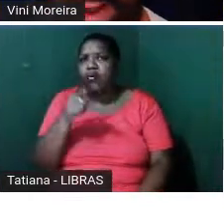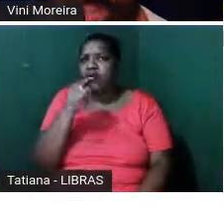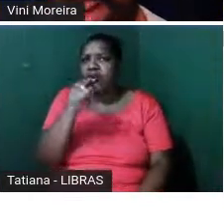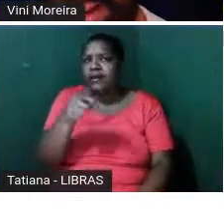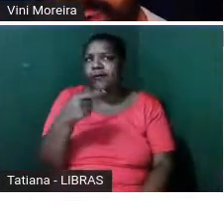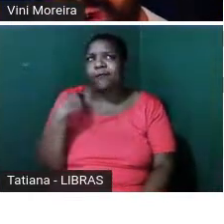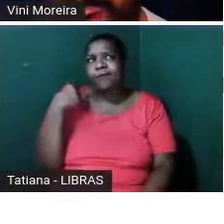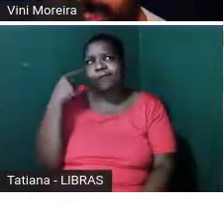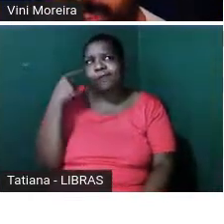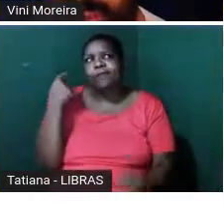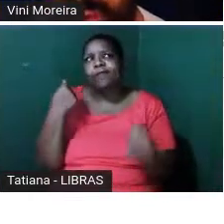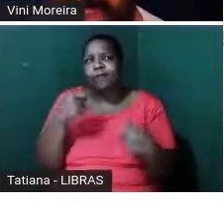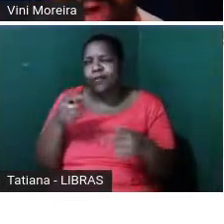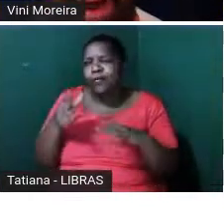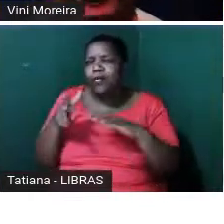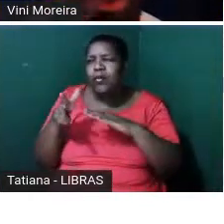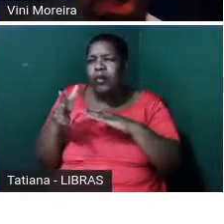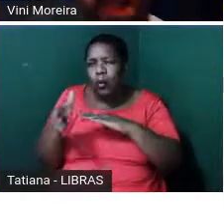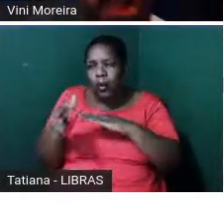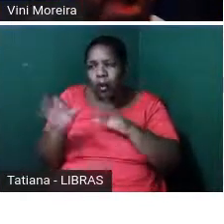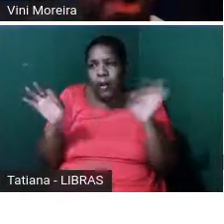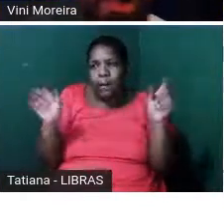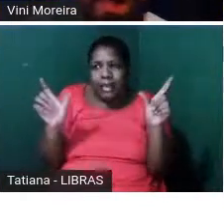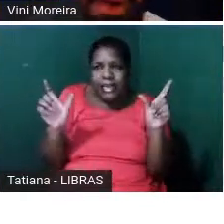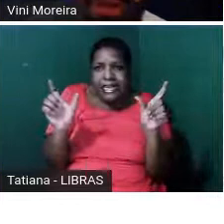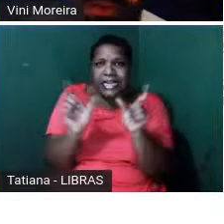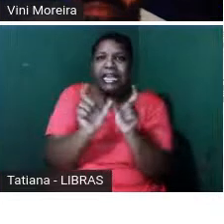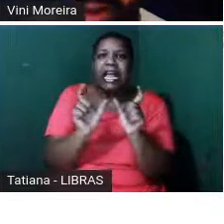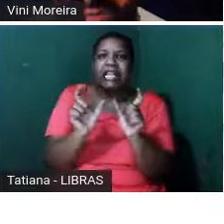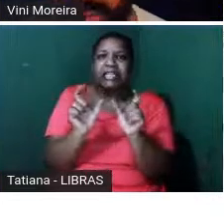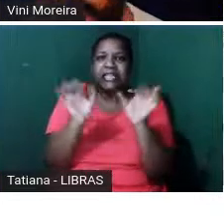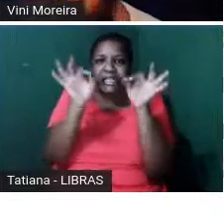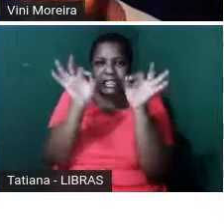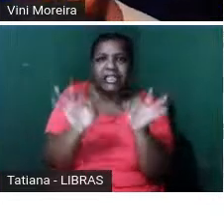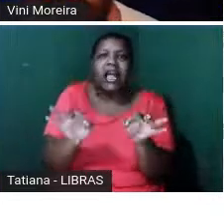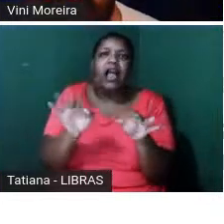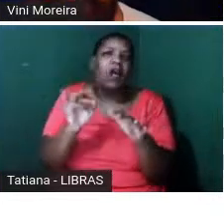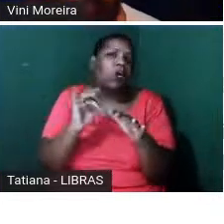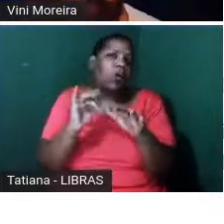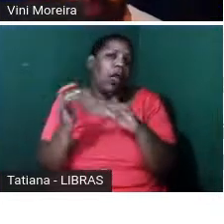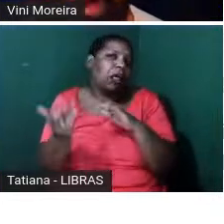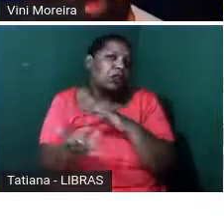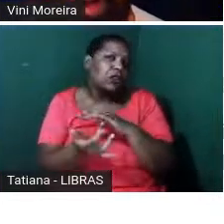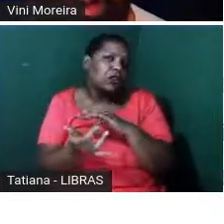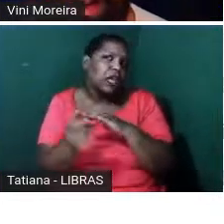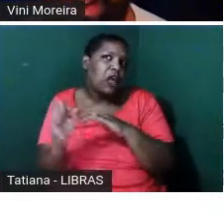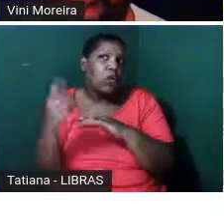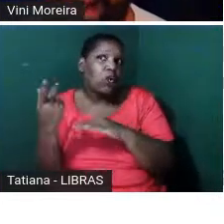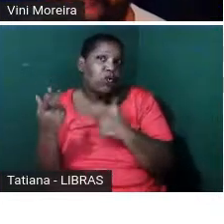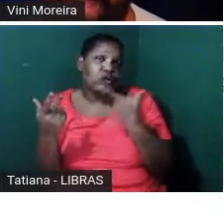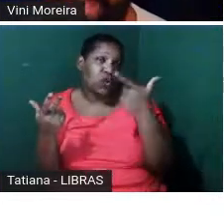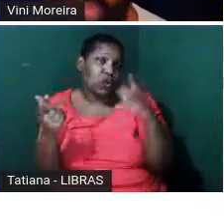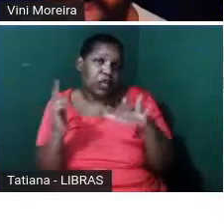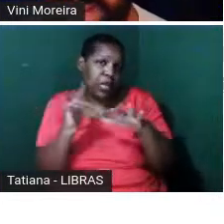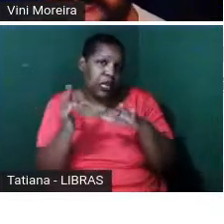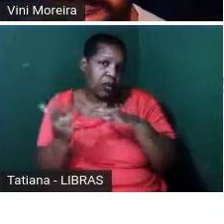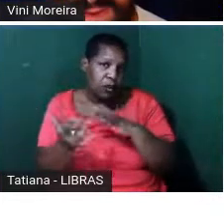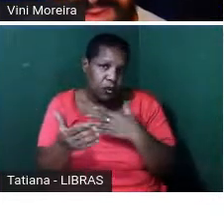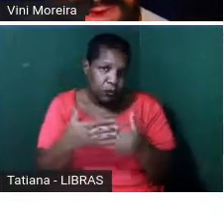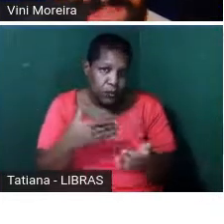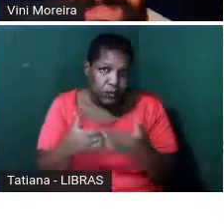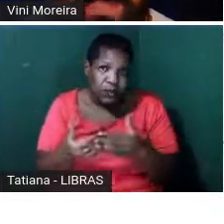você vê que precisa cortar um pouco para encaixar ou numa rede social ou em outro e aí